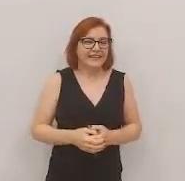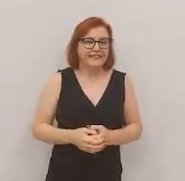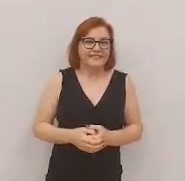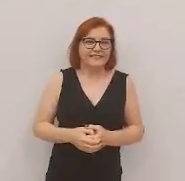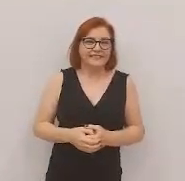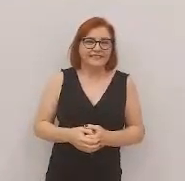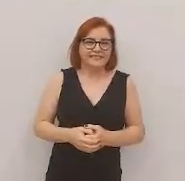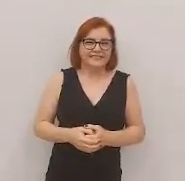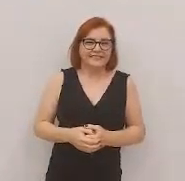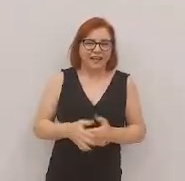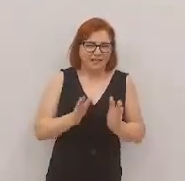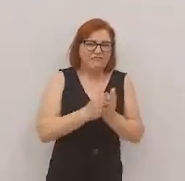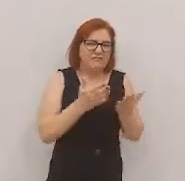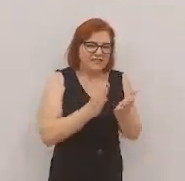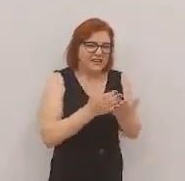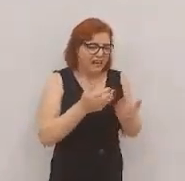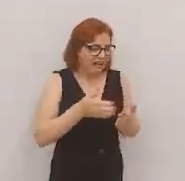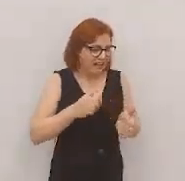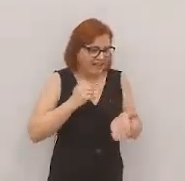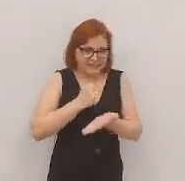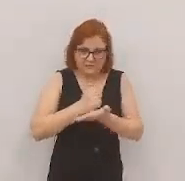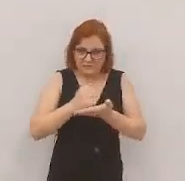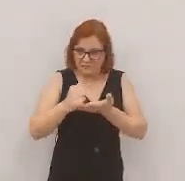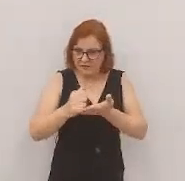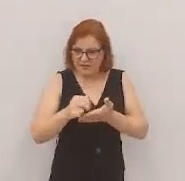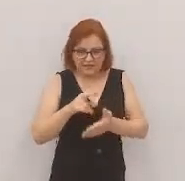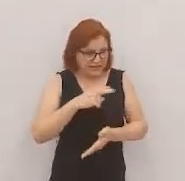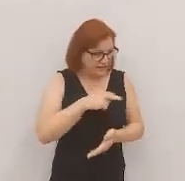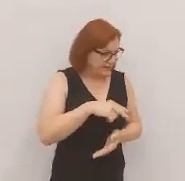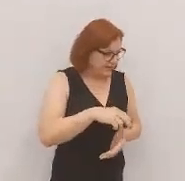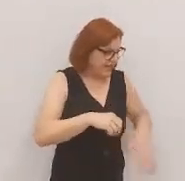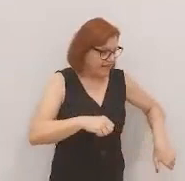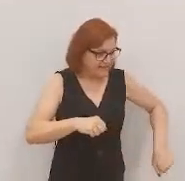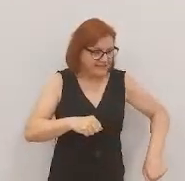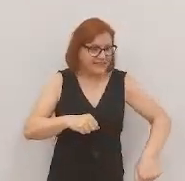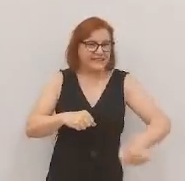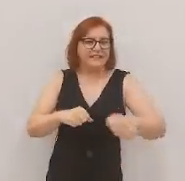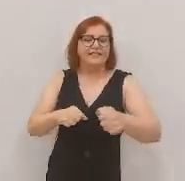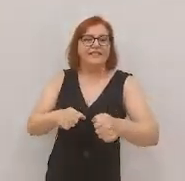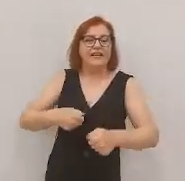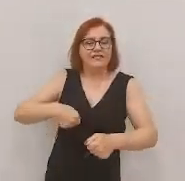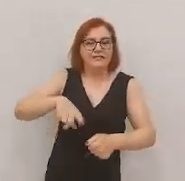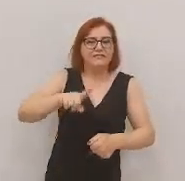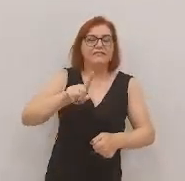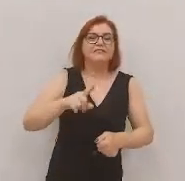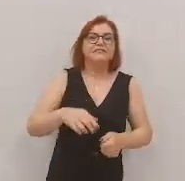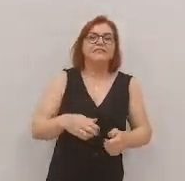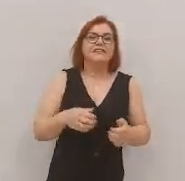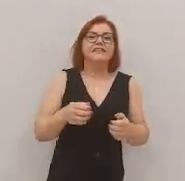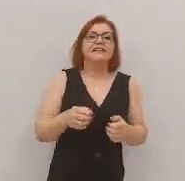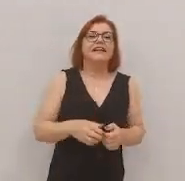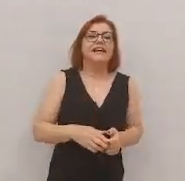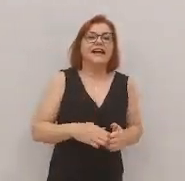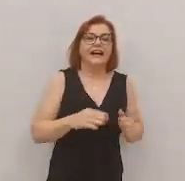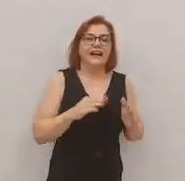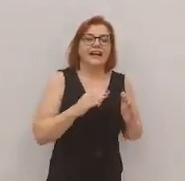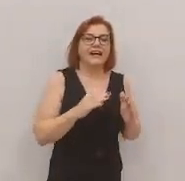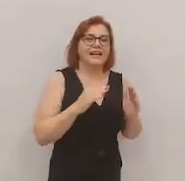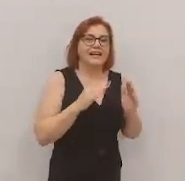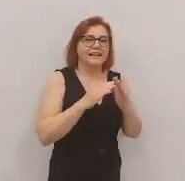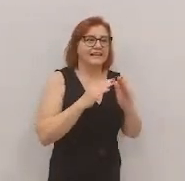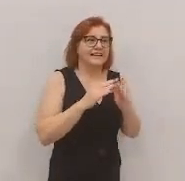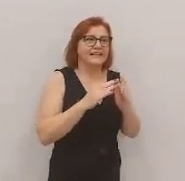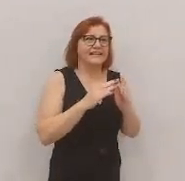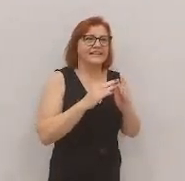passava os crentes lá, né? Vinha e me levava para a denominação, para a igreja, né? Daqui a